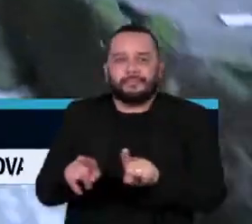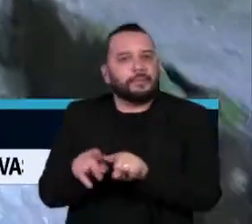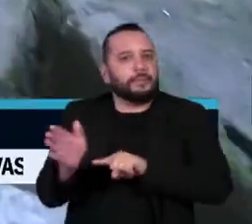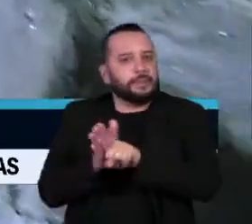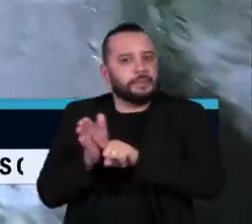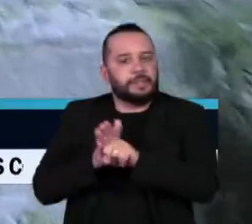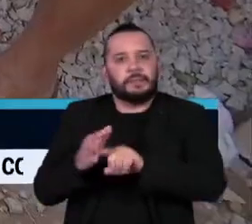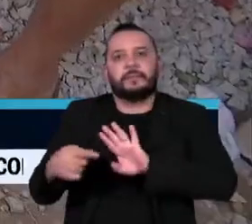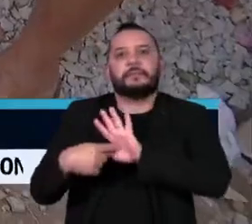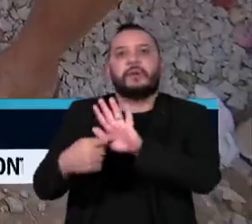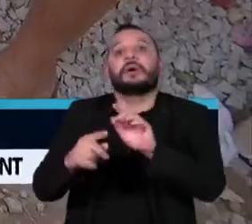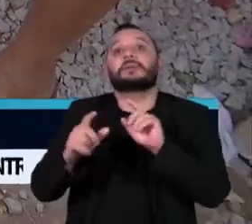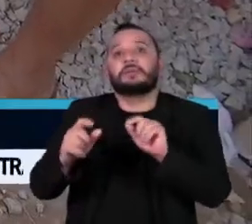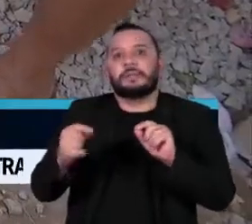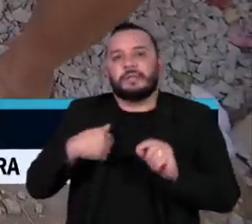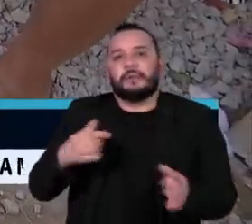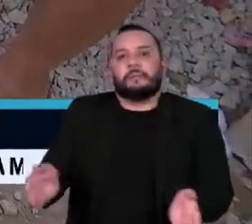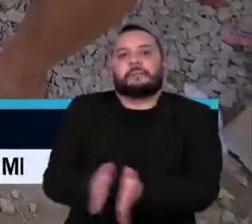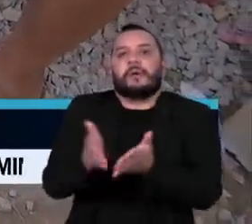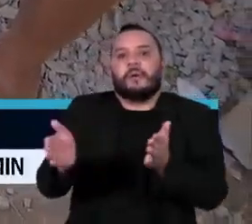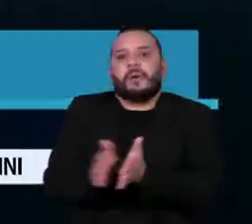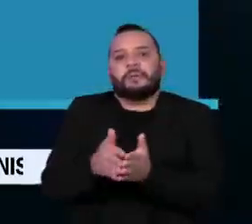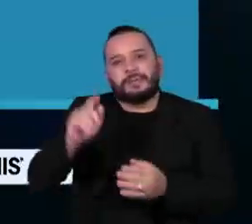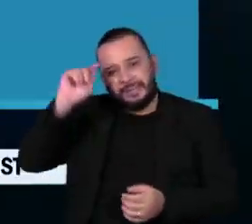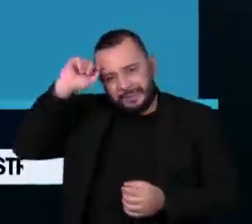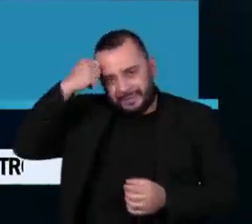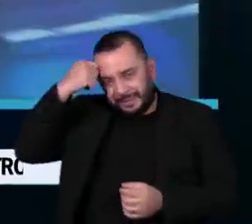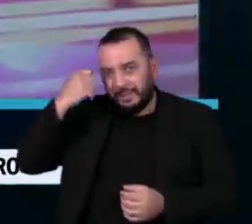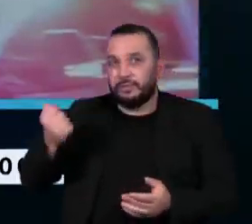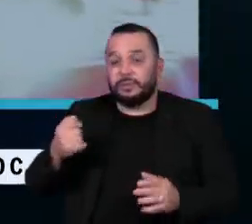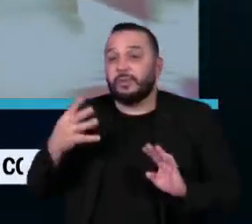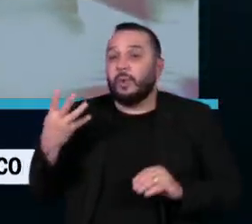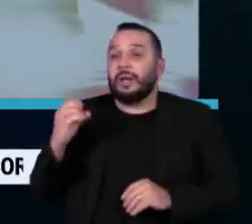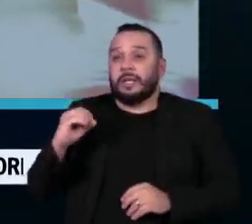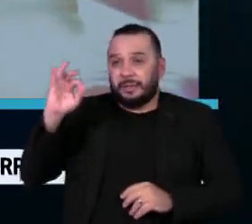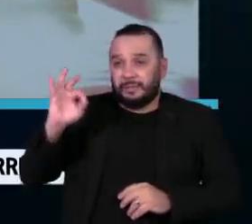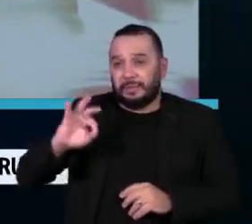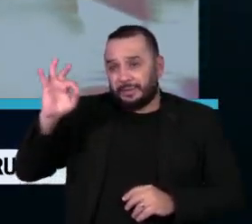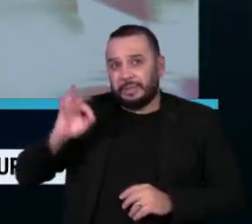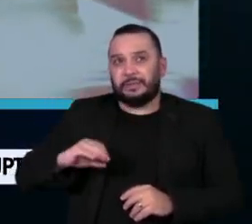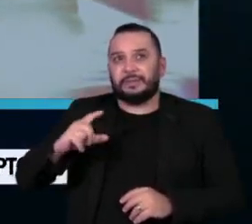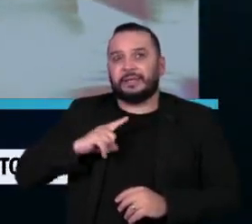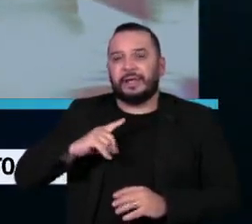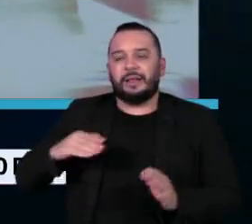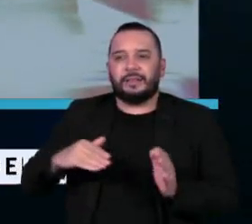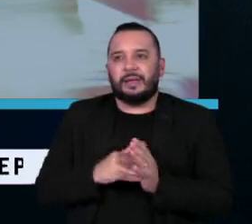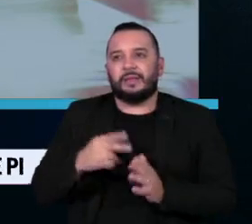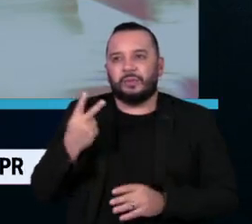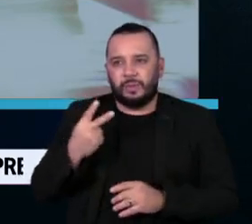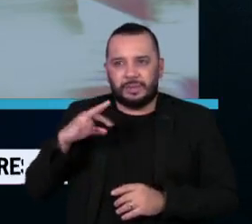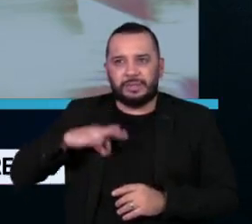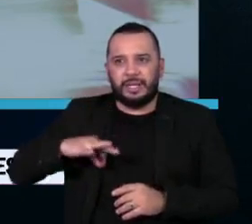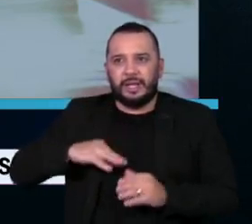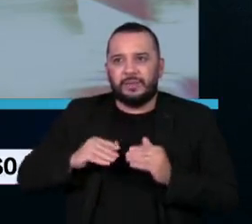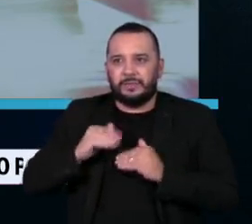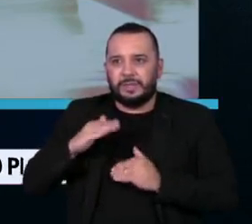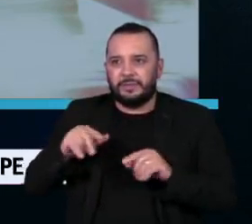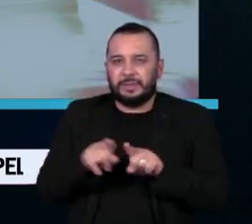que a reprovação é maior entre pobres e negros. 40% das pessoas que ganham até 2 salários mínimos